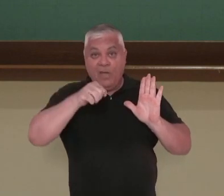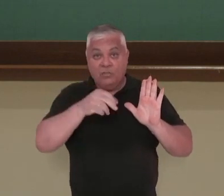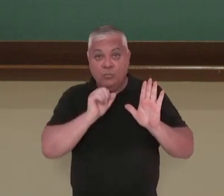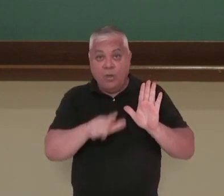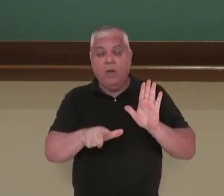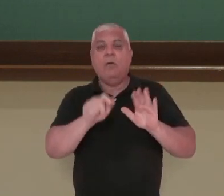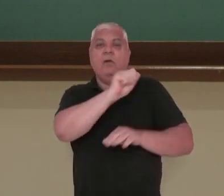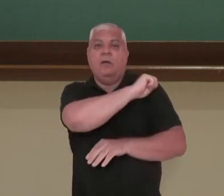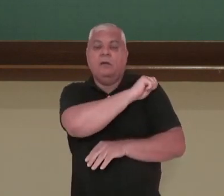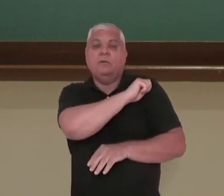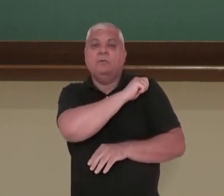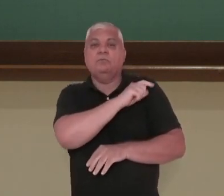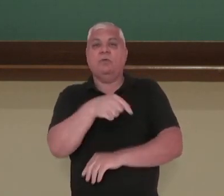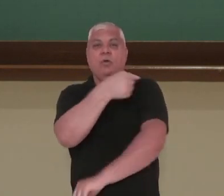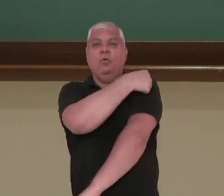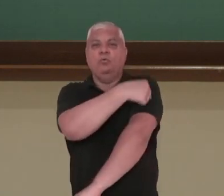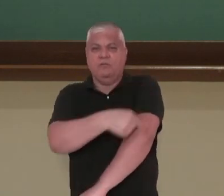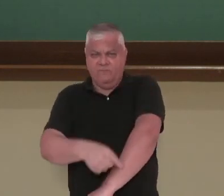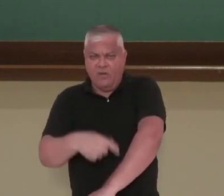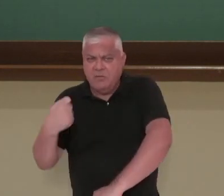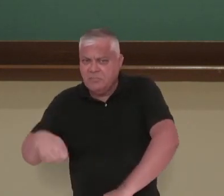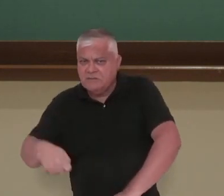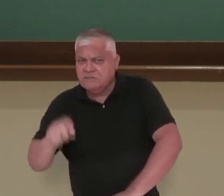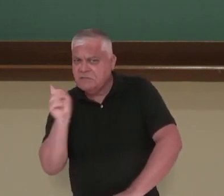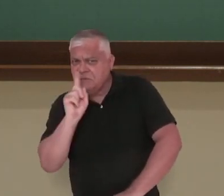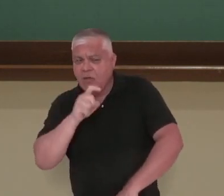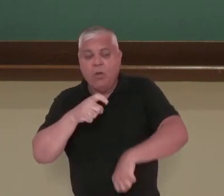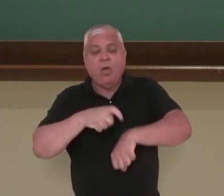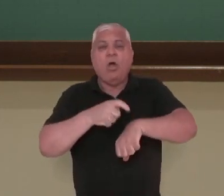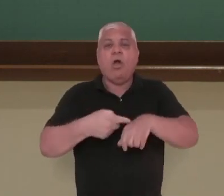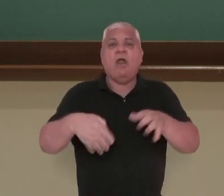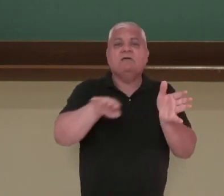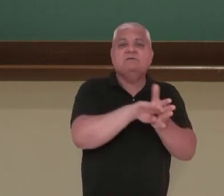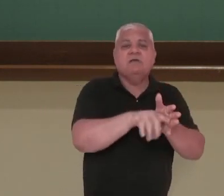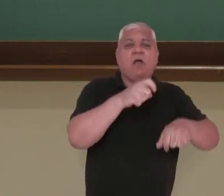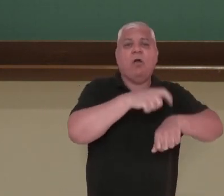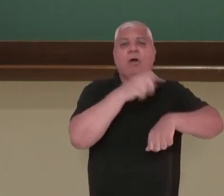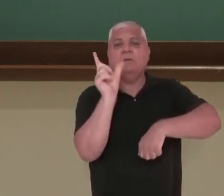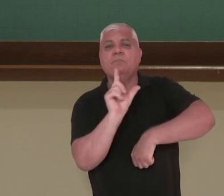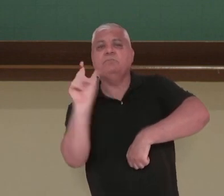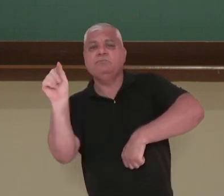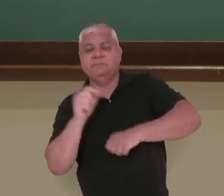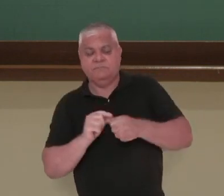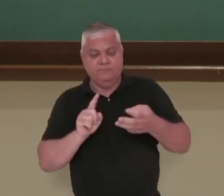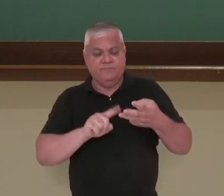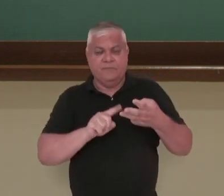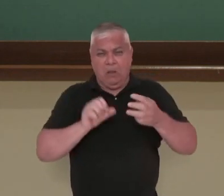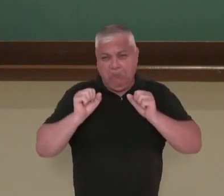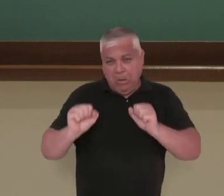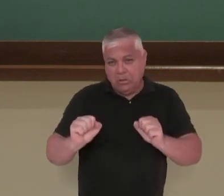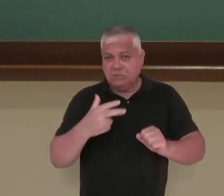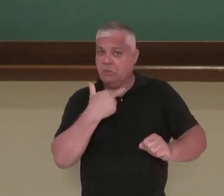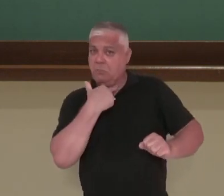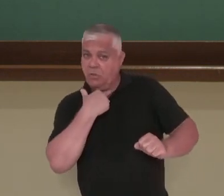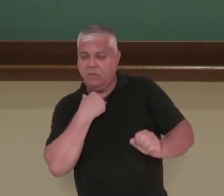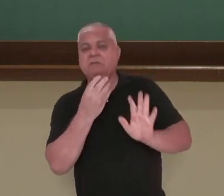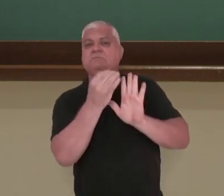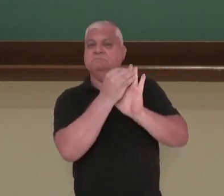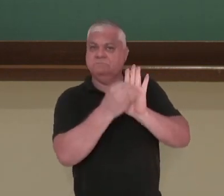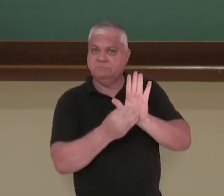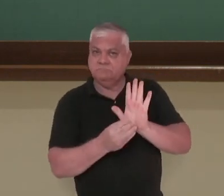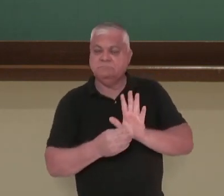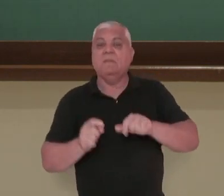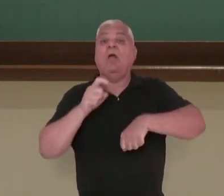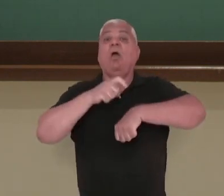O colégio precisa de uniforme ou não, horário de entrada e saída, o que o aluno pode ou não fazer de acordo com o horário. Tá? Tudo